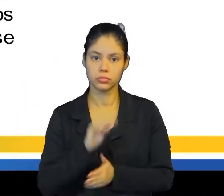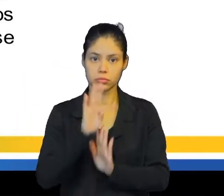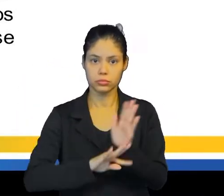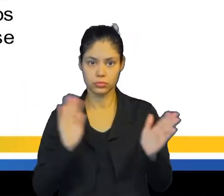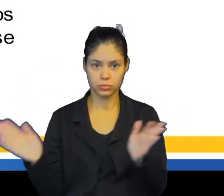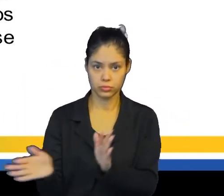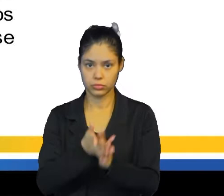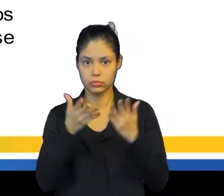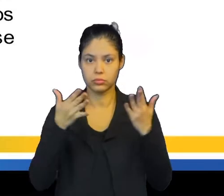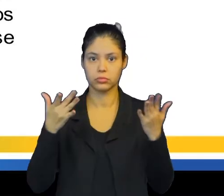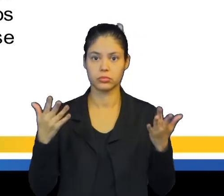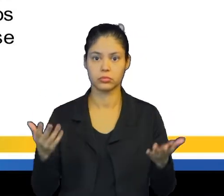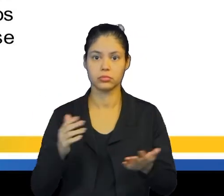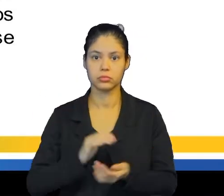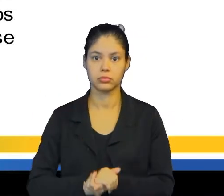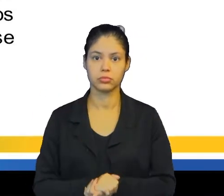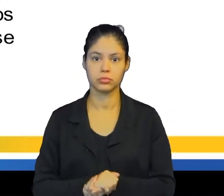texto